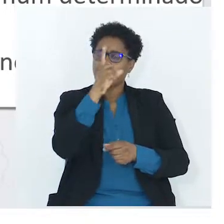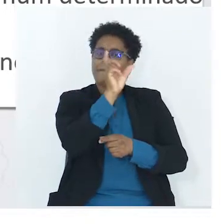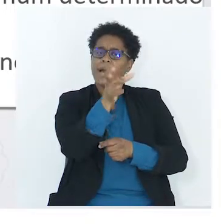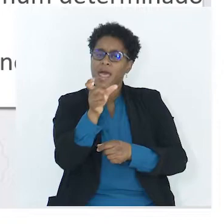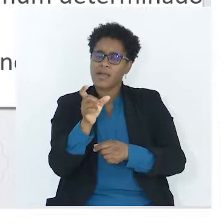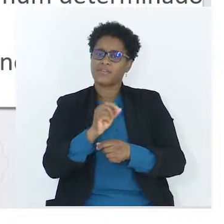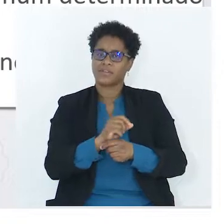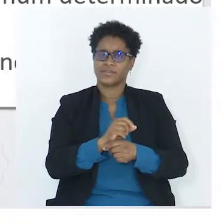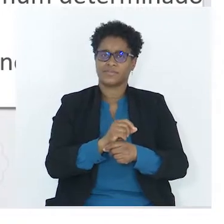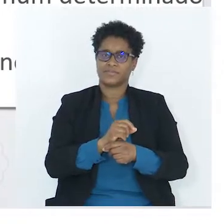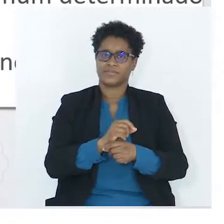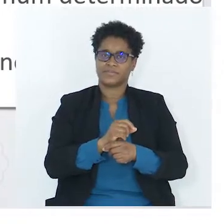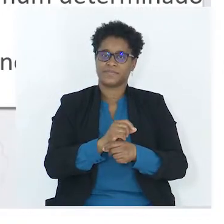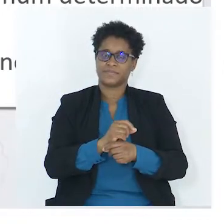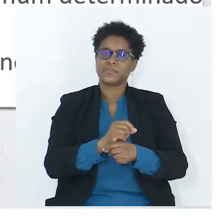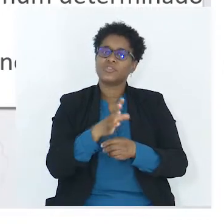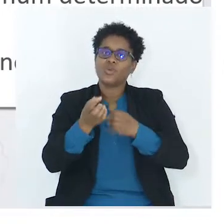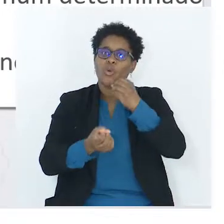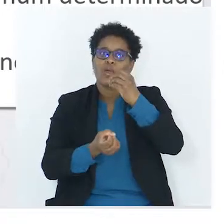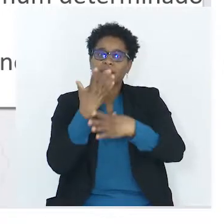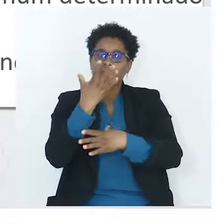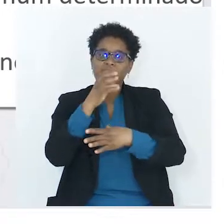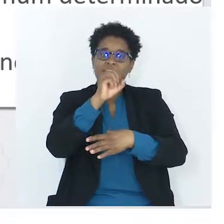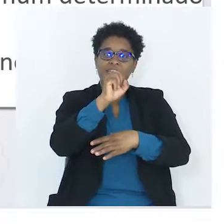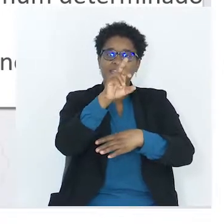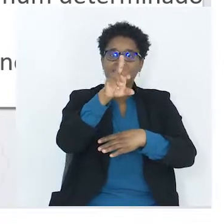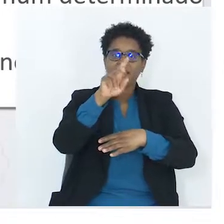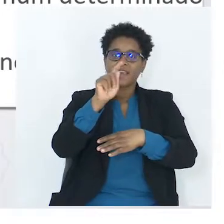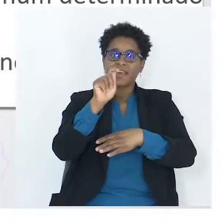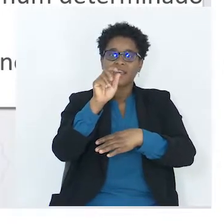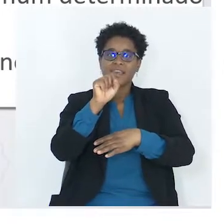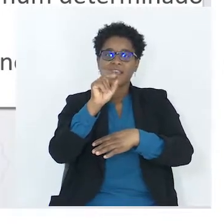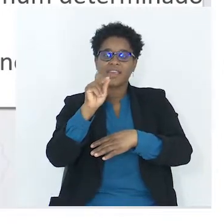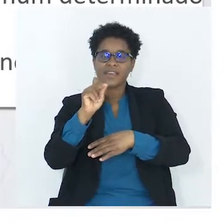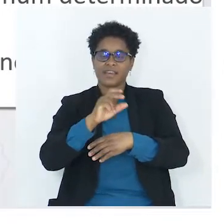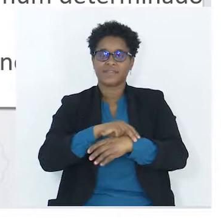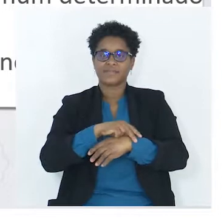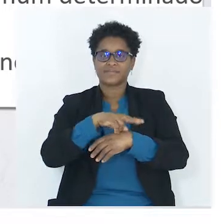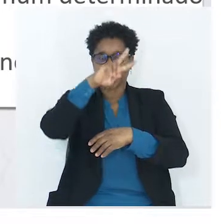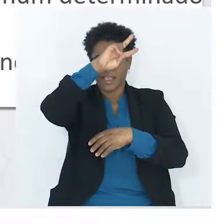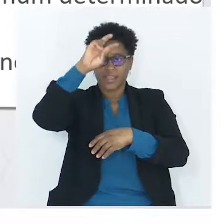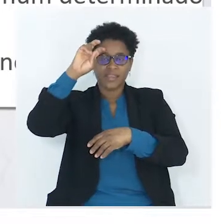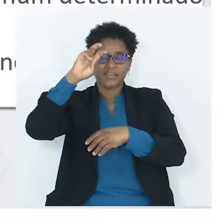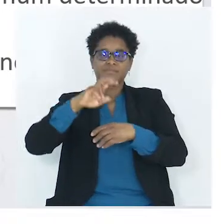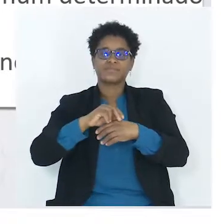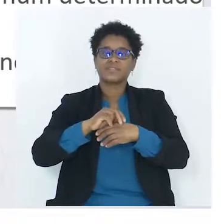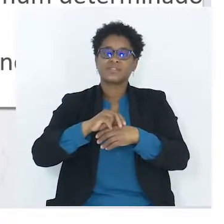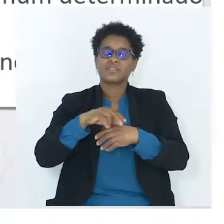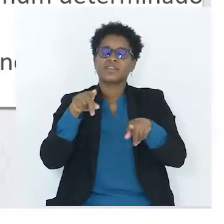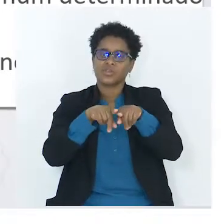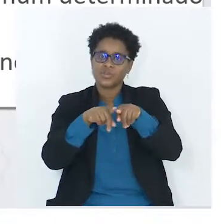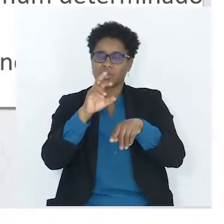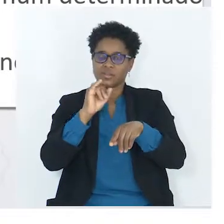é uma palavra de origem grega que significa